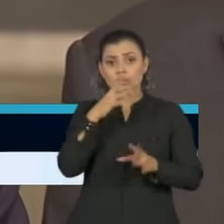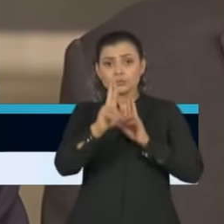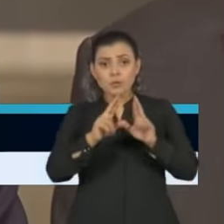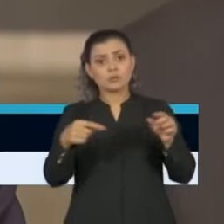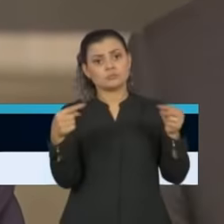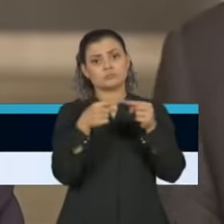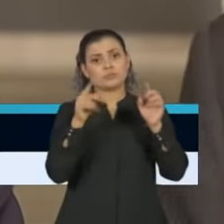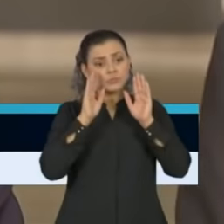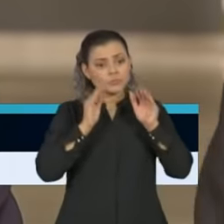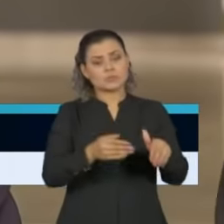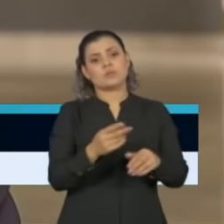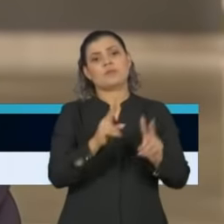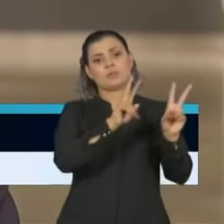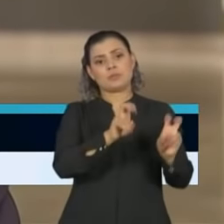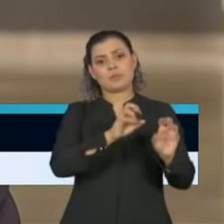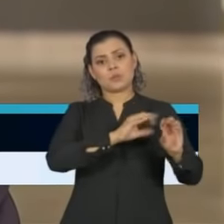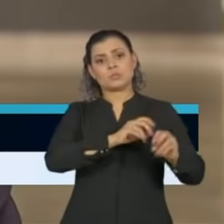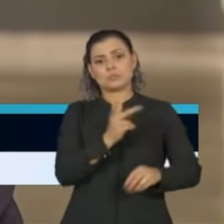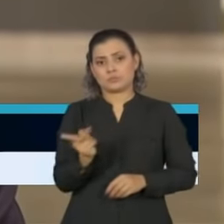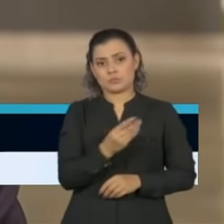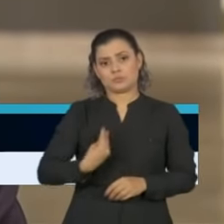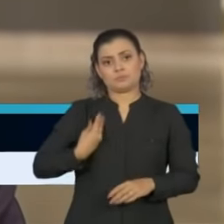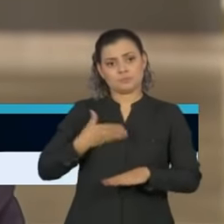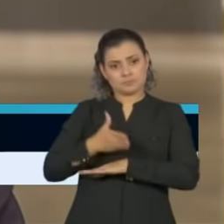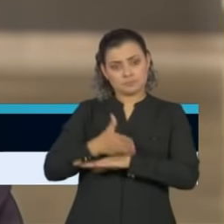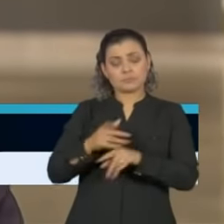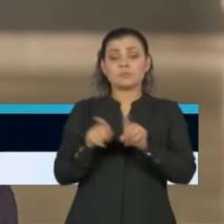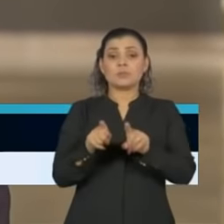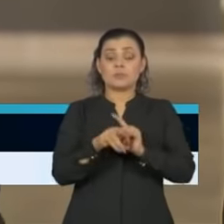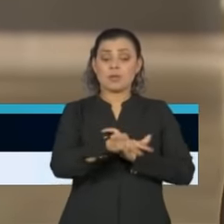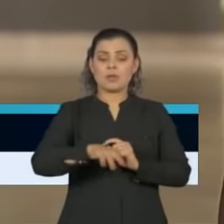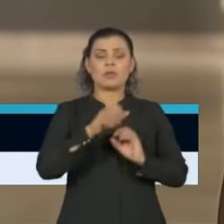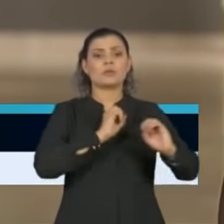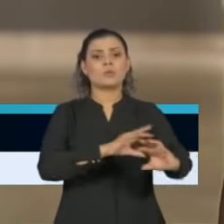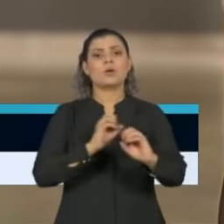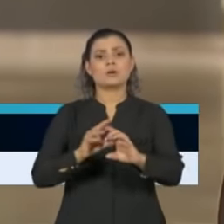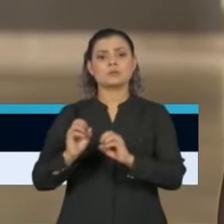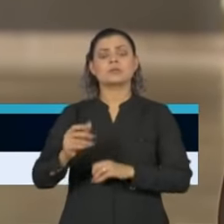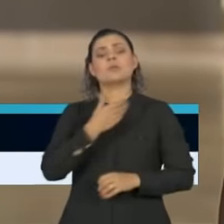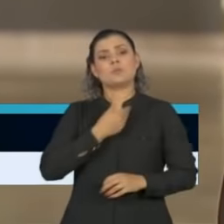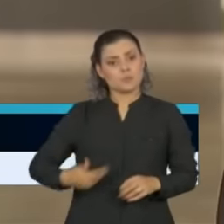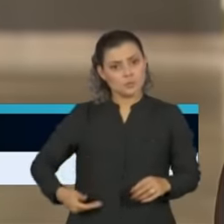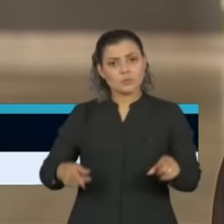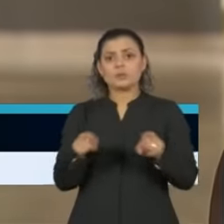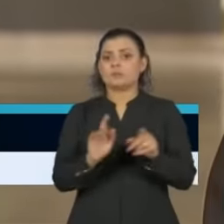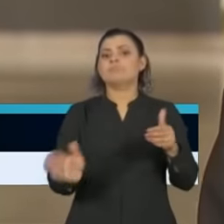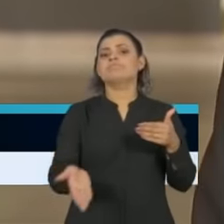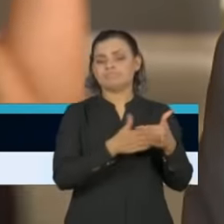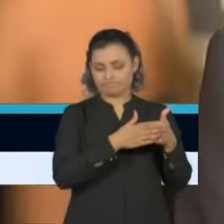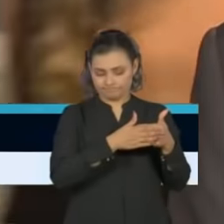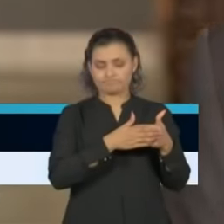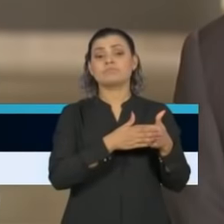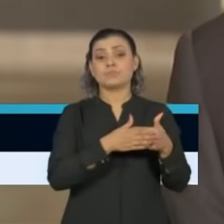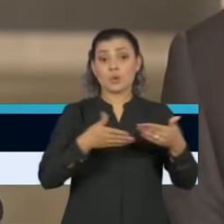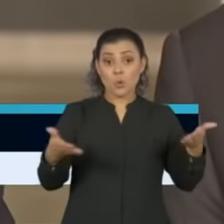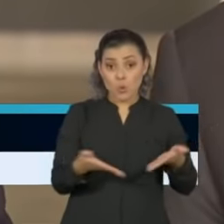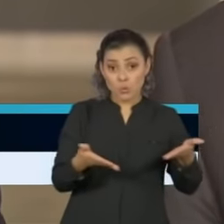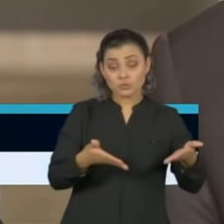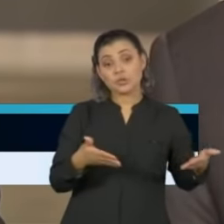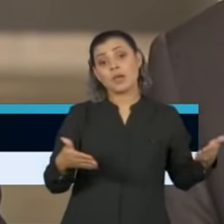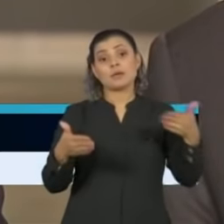perguntas sobre o tema da educação. A rede estadual de ensino, ela será fechada de hoje até